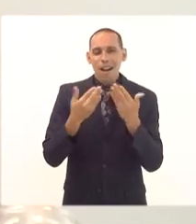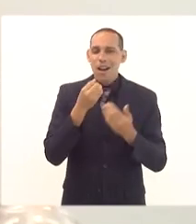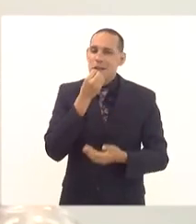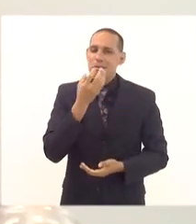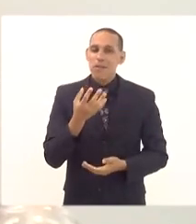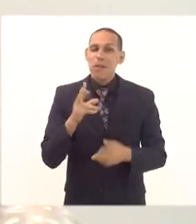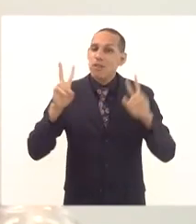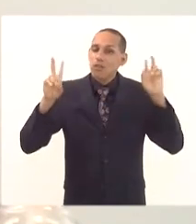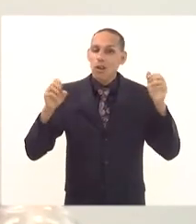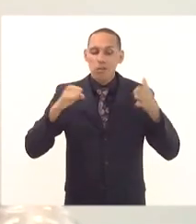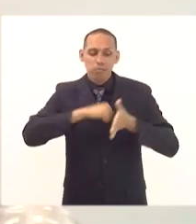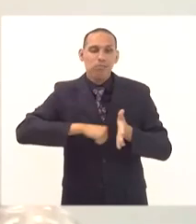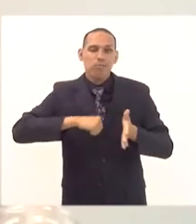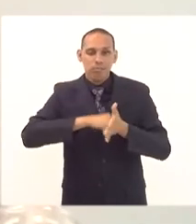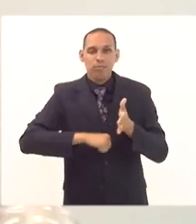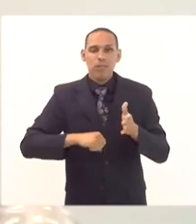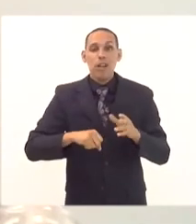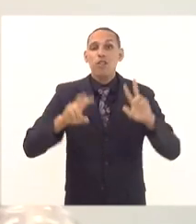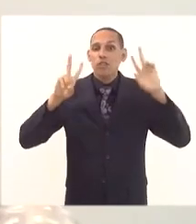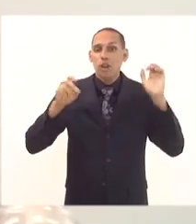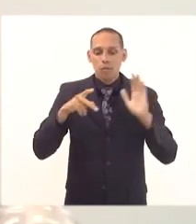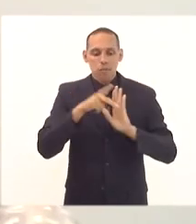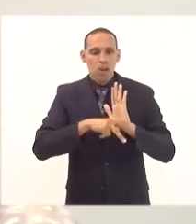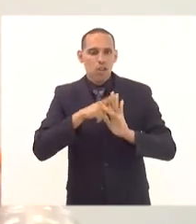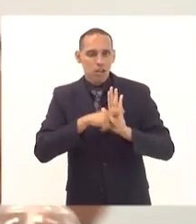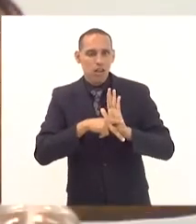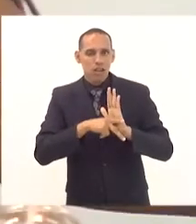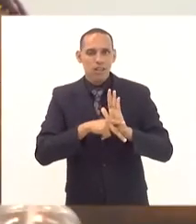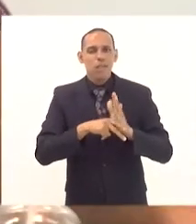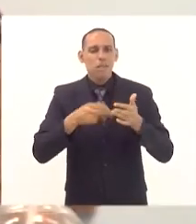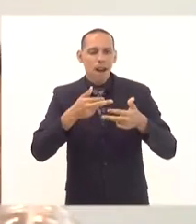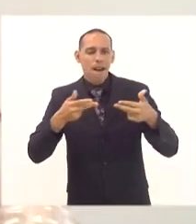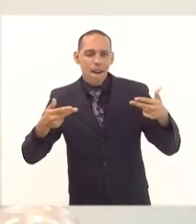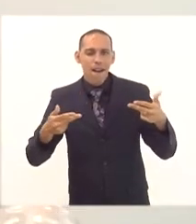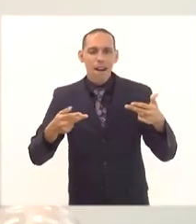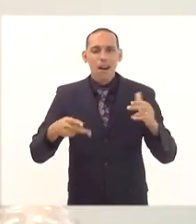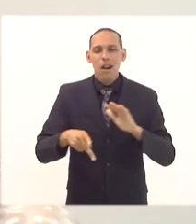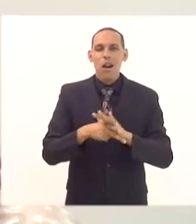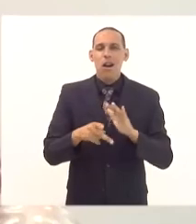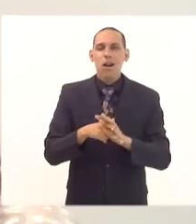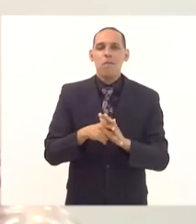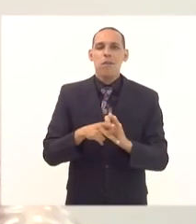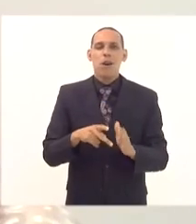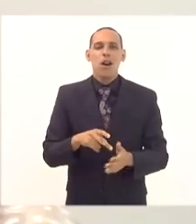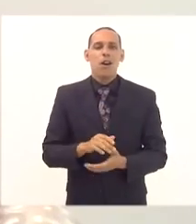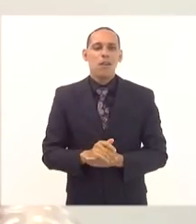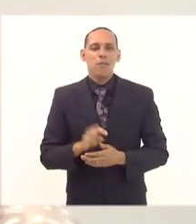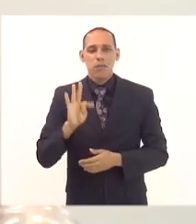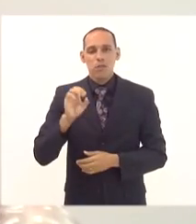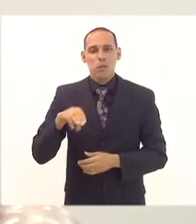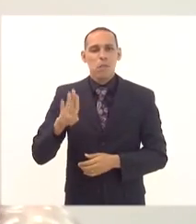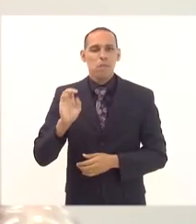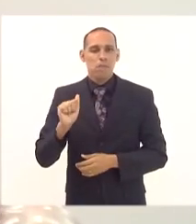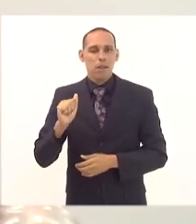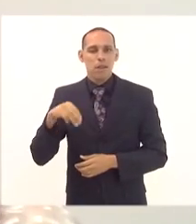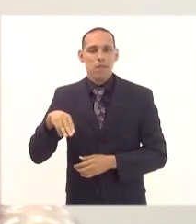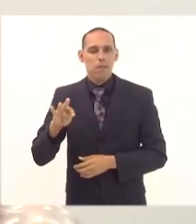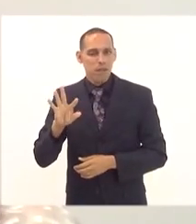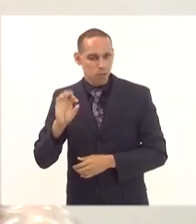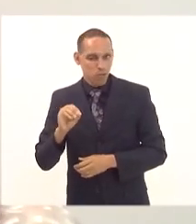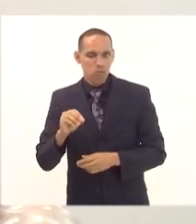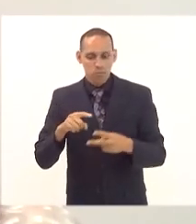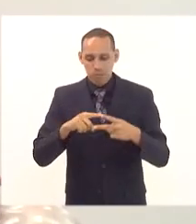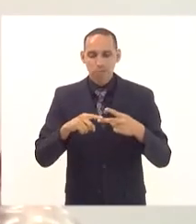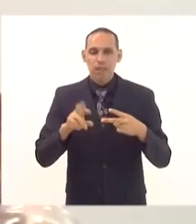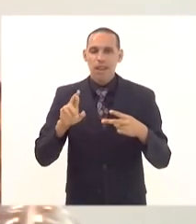né sobre luta sobre o projeto os projetos de tombamento tanto da Rádio MEC quantos da Rádio Nacional e